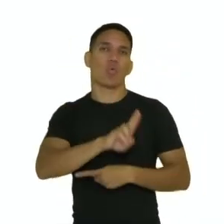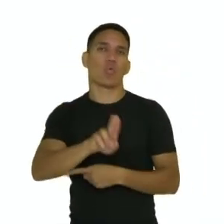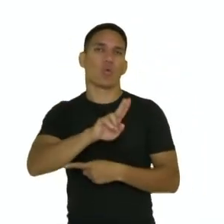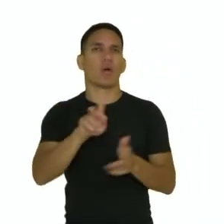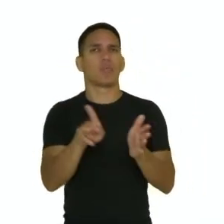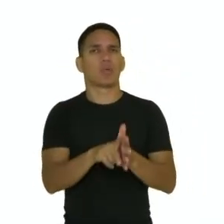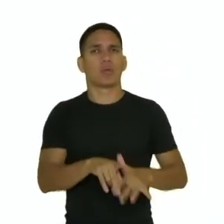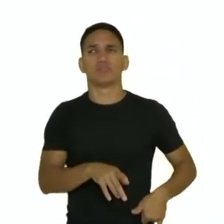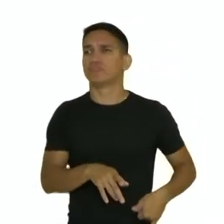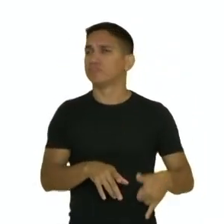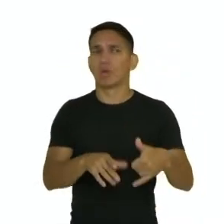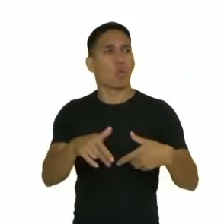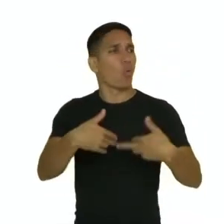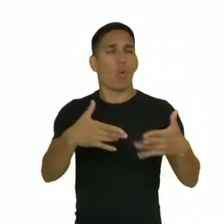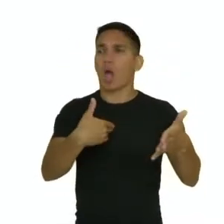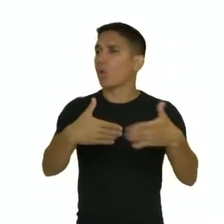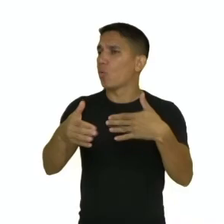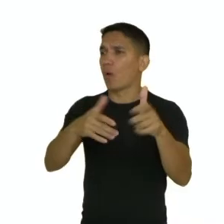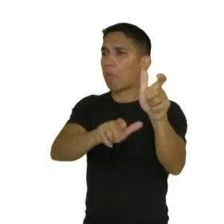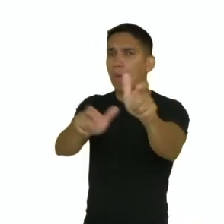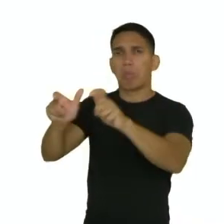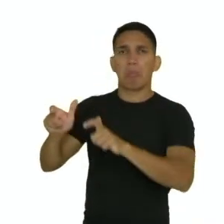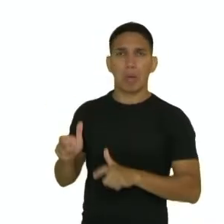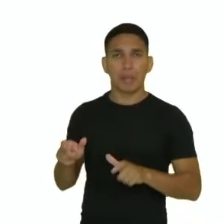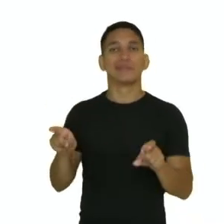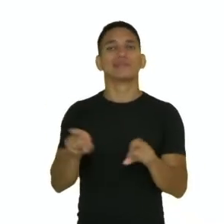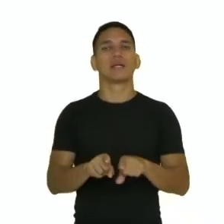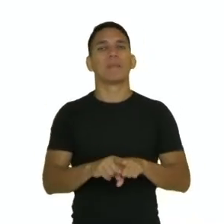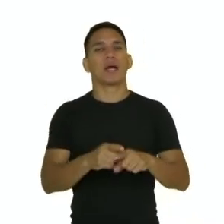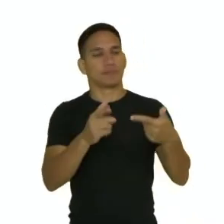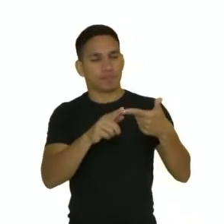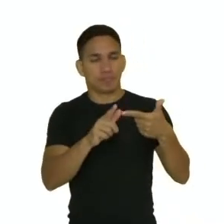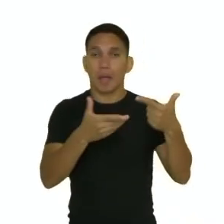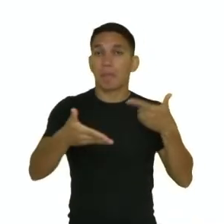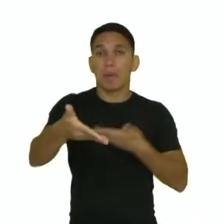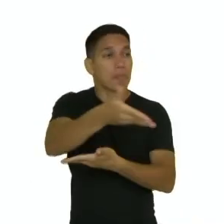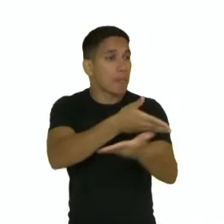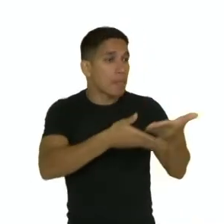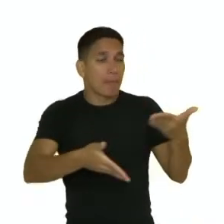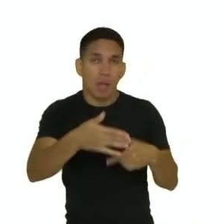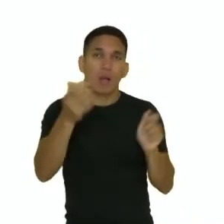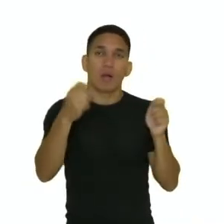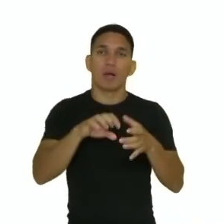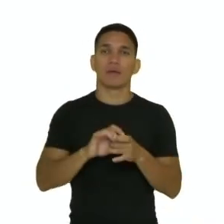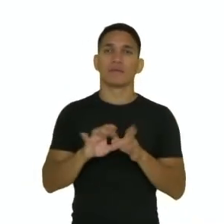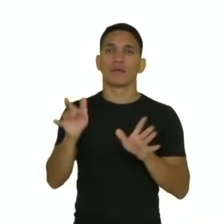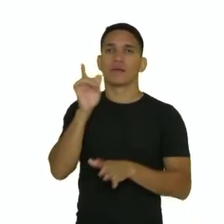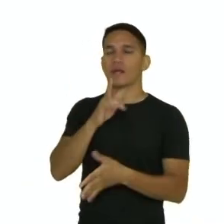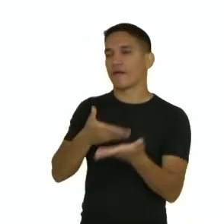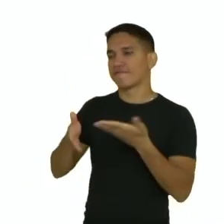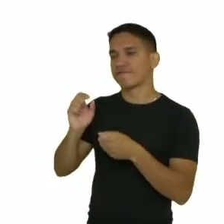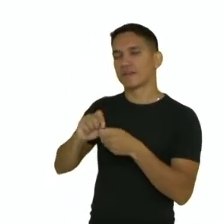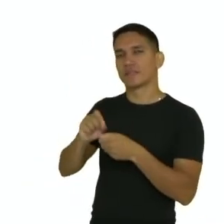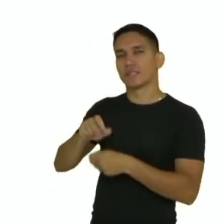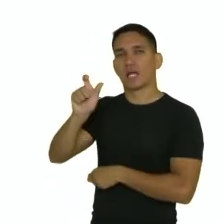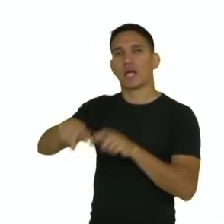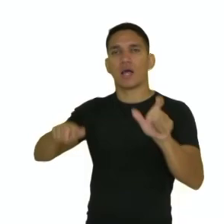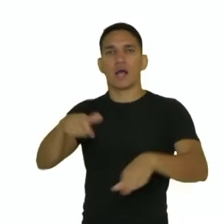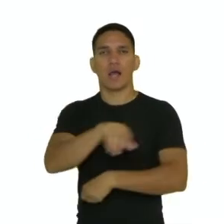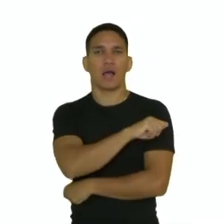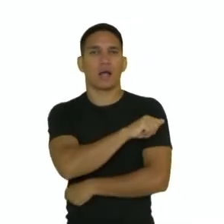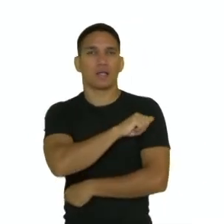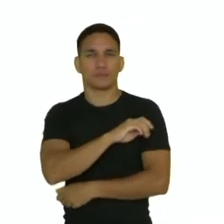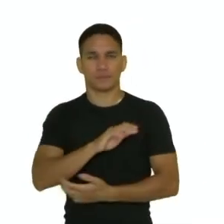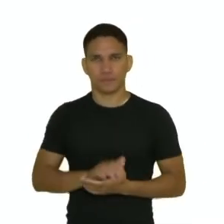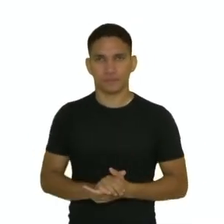sem dificuldades para qualquer lugar, e a interatividade, a disponibilização de recursos interativos para os estudantes. Já com